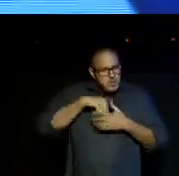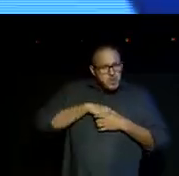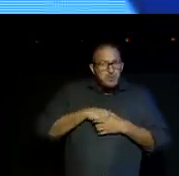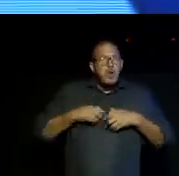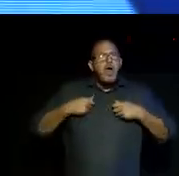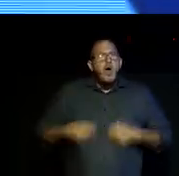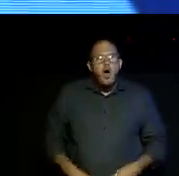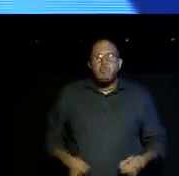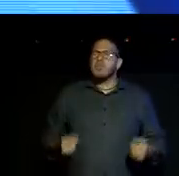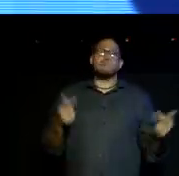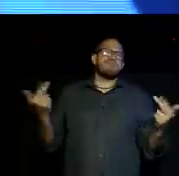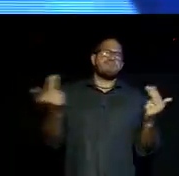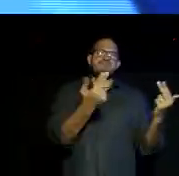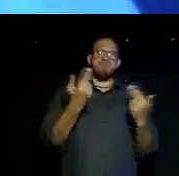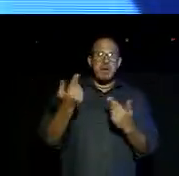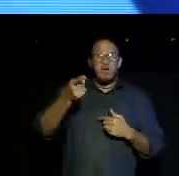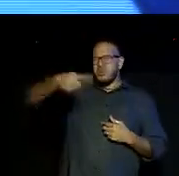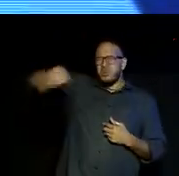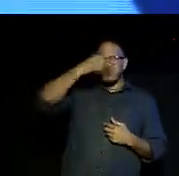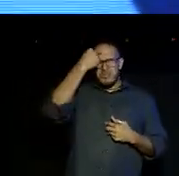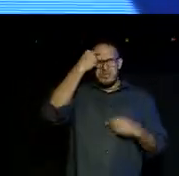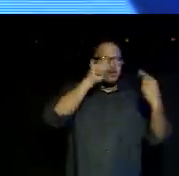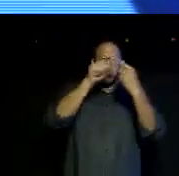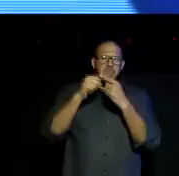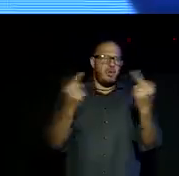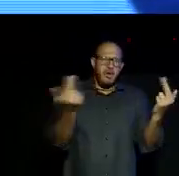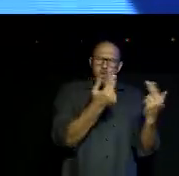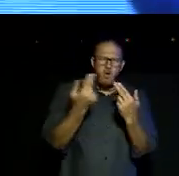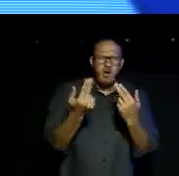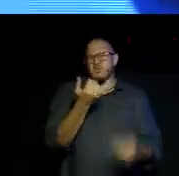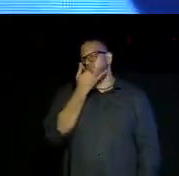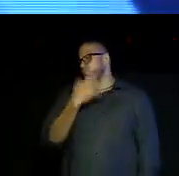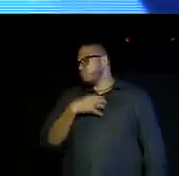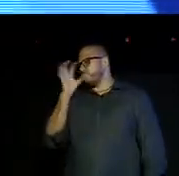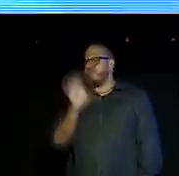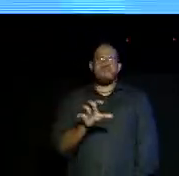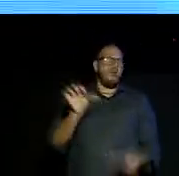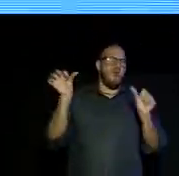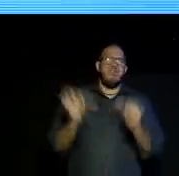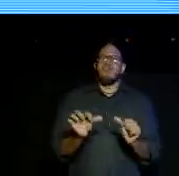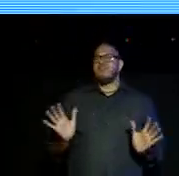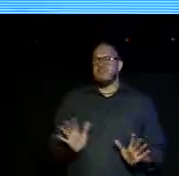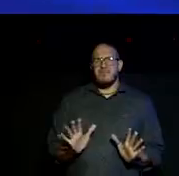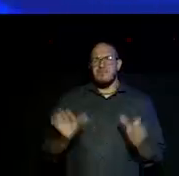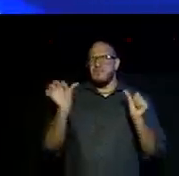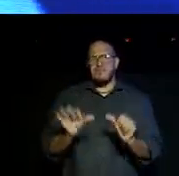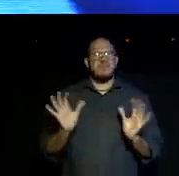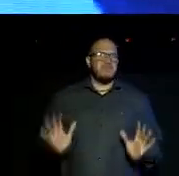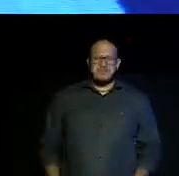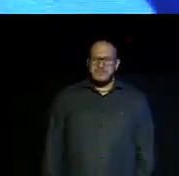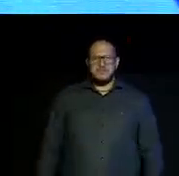Porque roupa massificada vá lá, mas pensamento massificado e sentimento massificado é o fim da picada. É o fim da